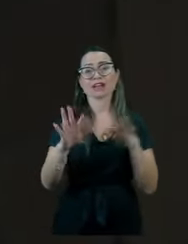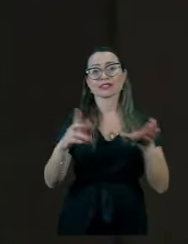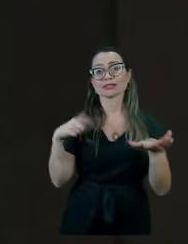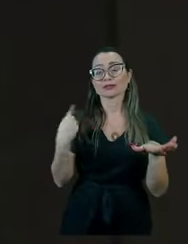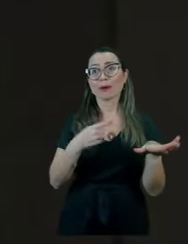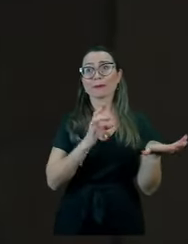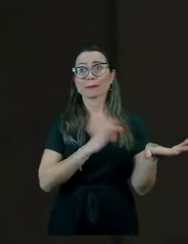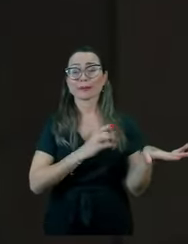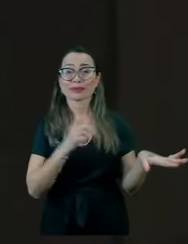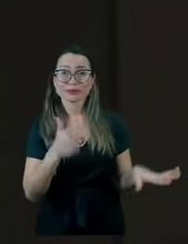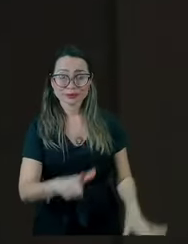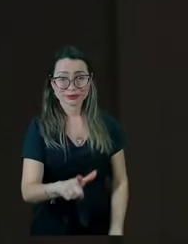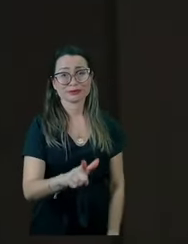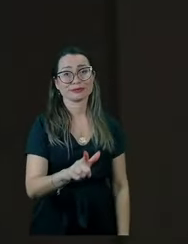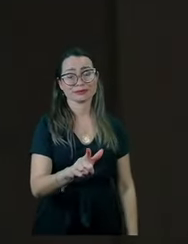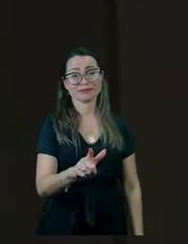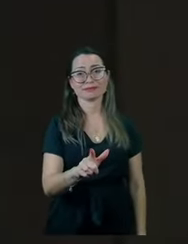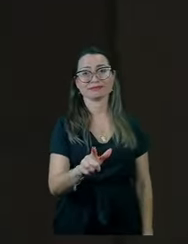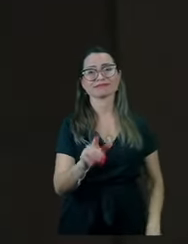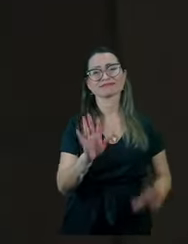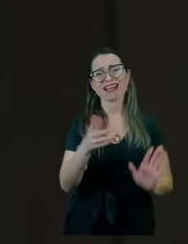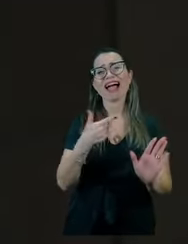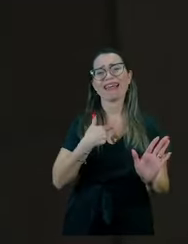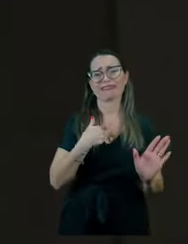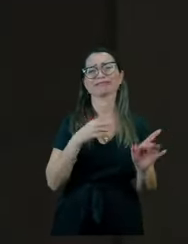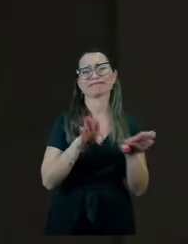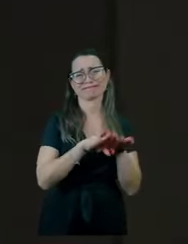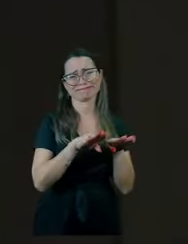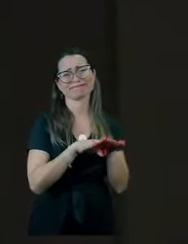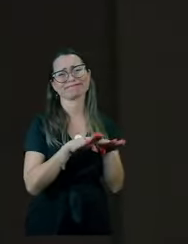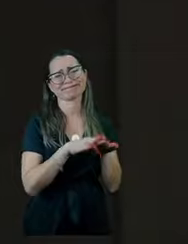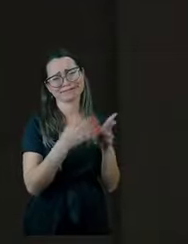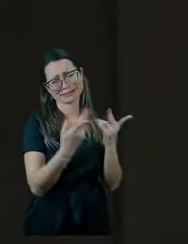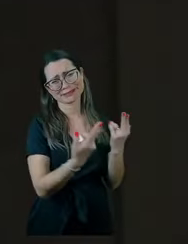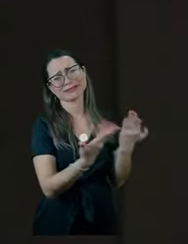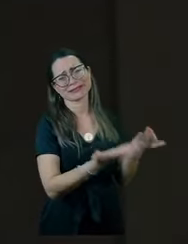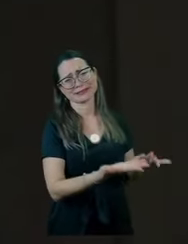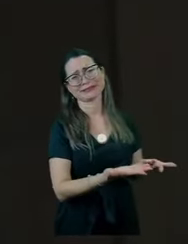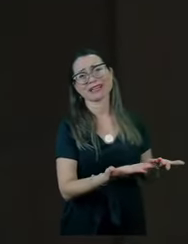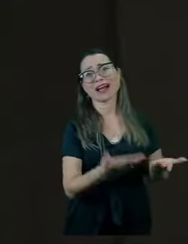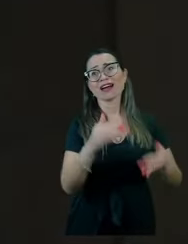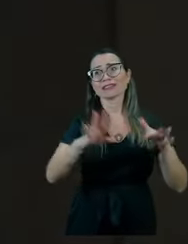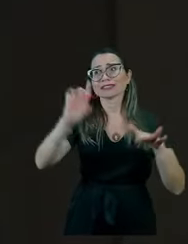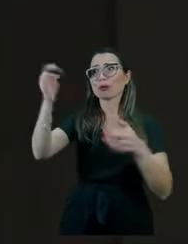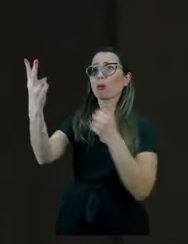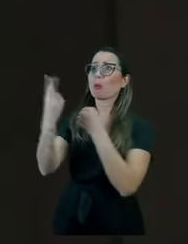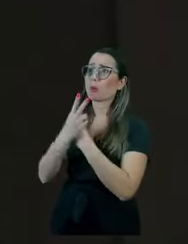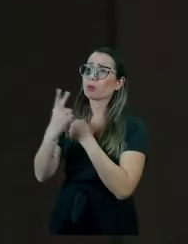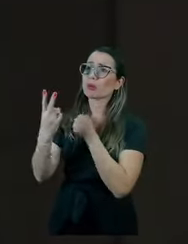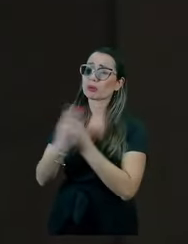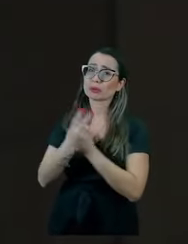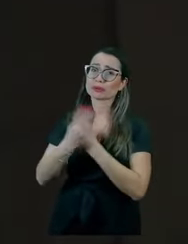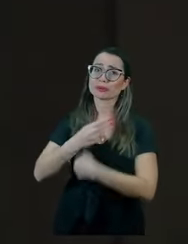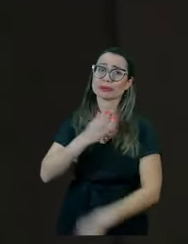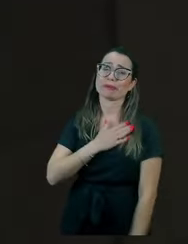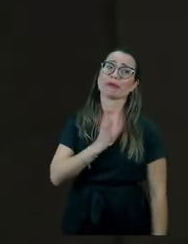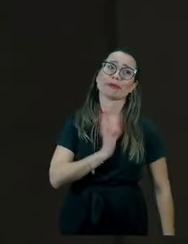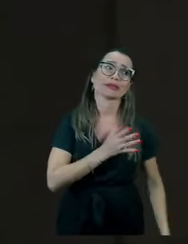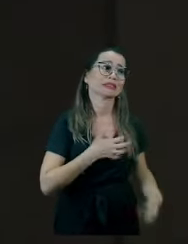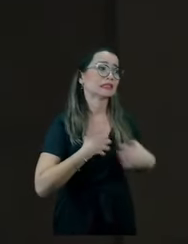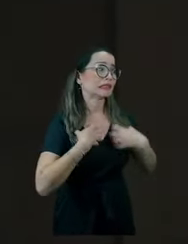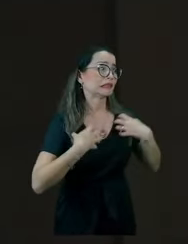medo de novo, né? Eu tiro por mim quantas vezes. Eu sei que o Senhor tem dado livramento e cuidado, mas quantas vezes o meu coração quer